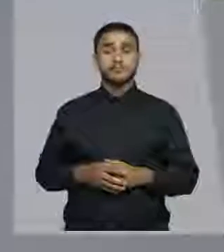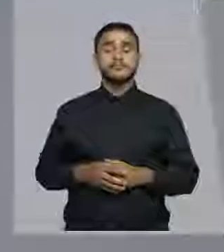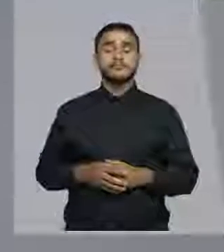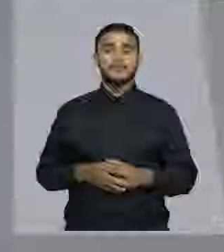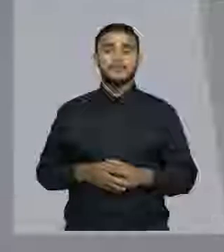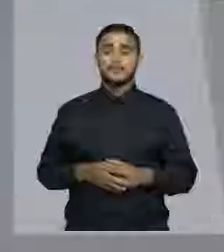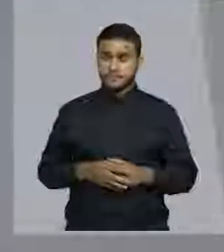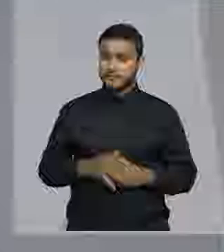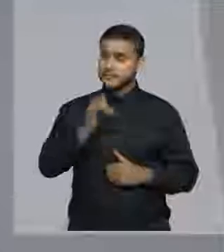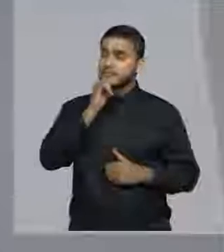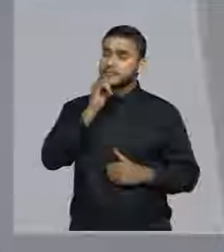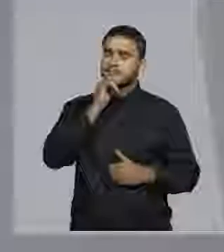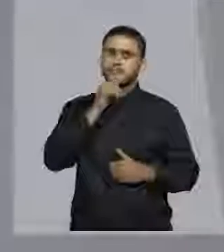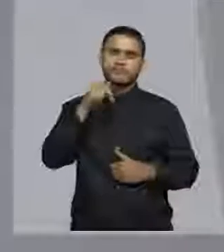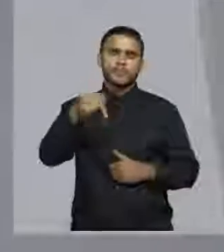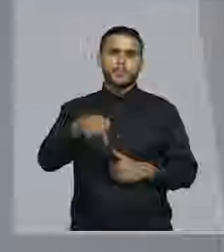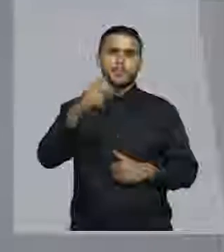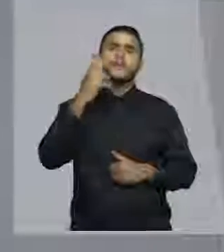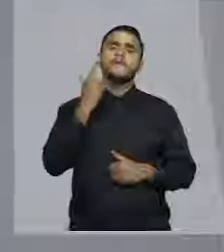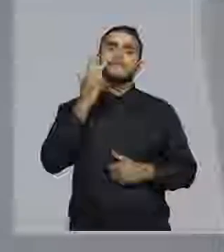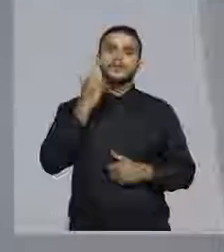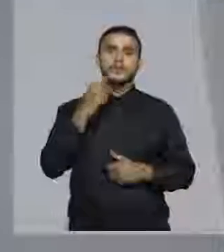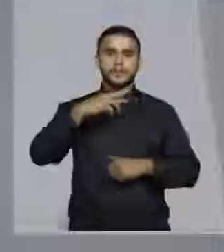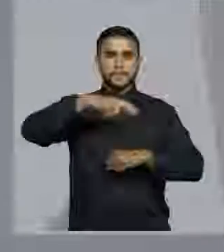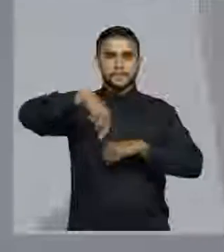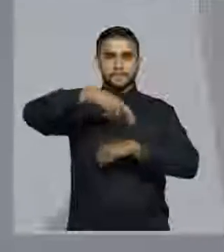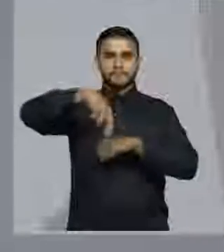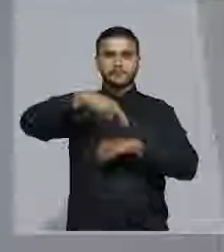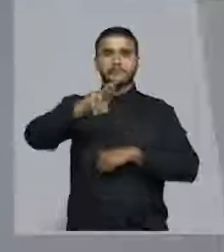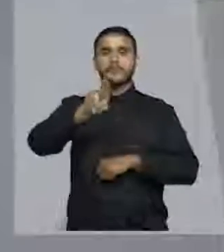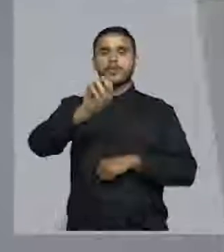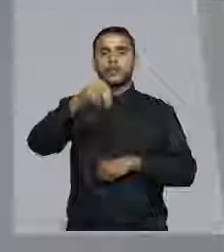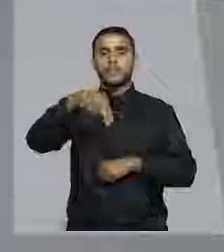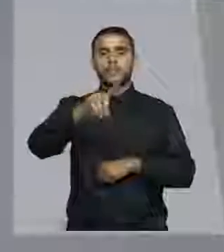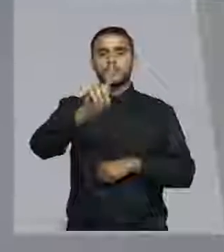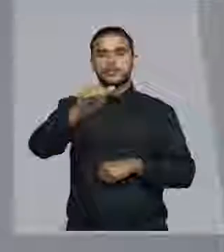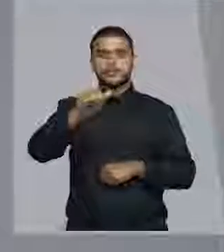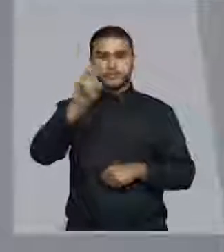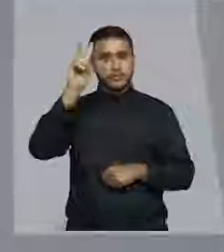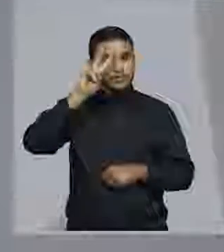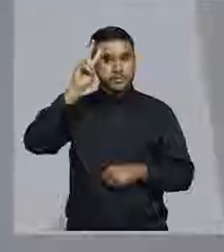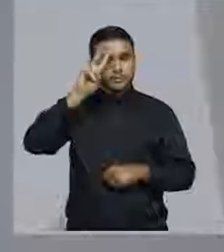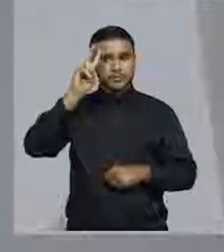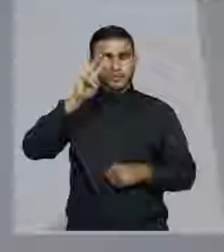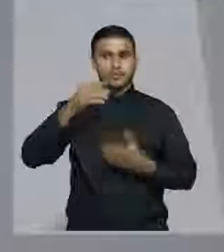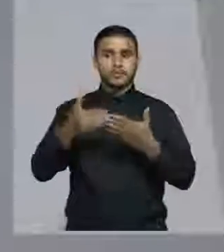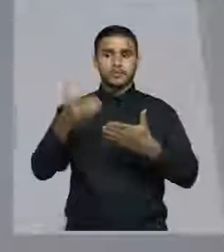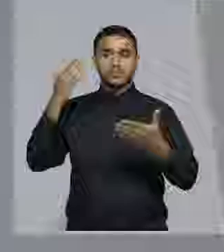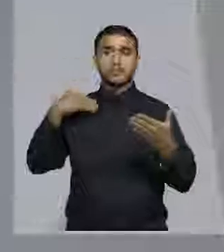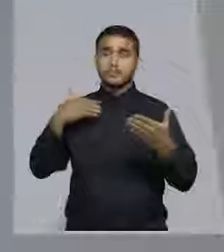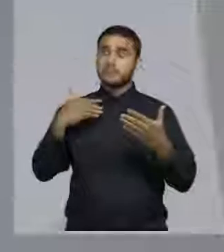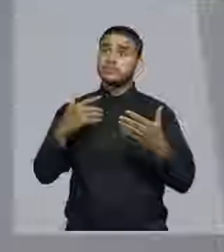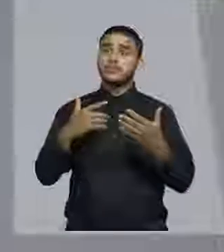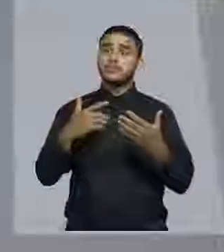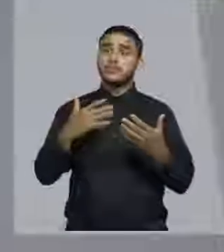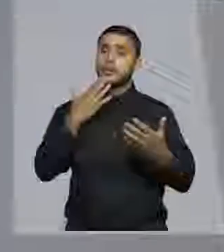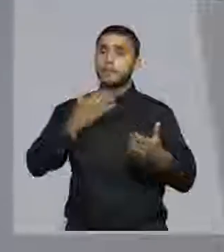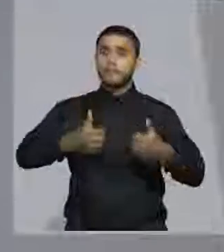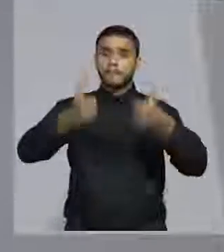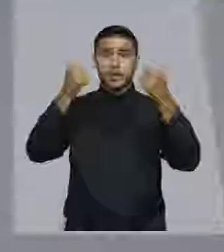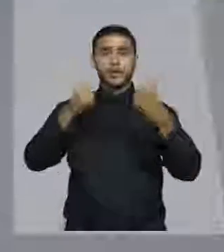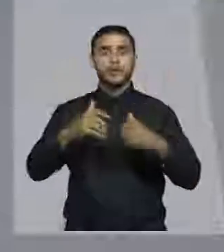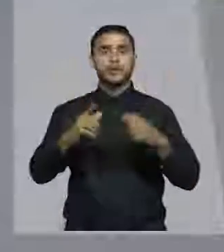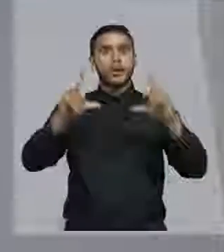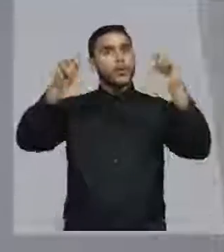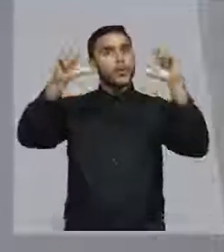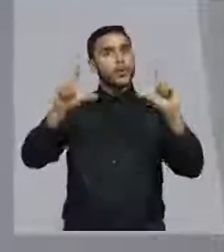aqui, utilizado aqui principalmente em Fortaleza, o Ronda do Quarteirão, quando você olha imediatamente o período posterior, o efeito foi positivo. Quer